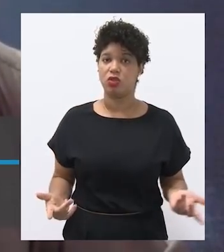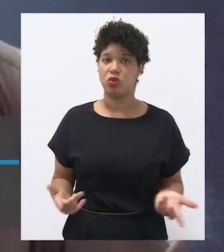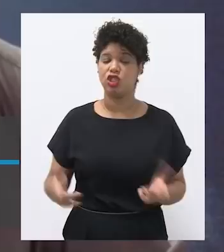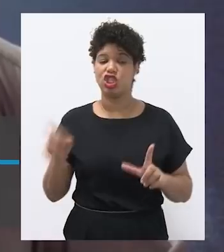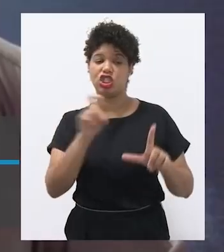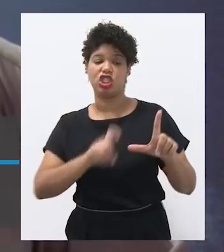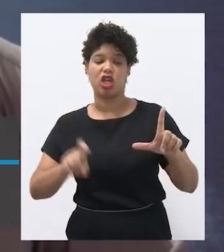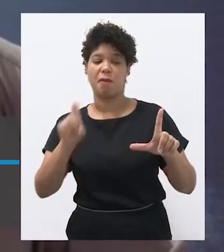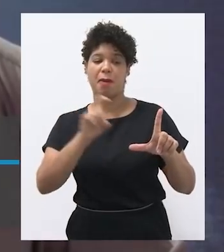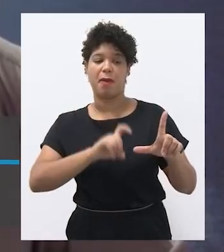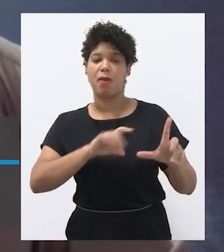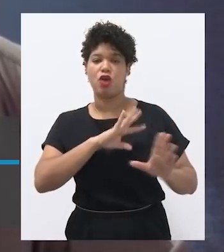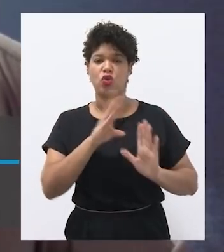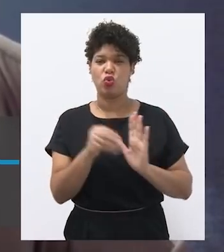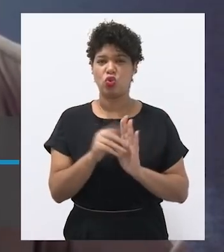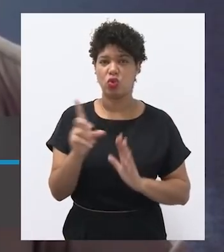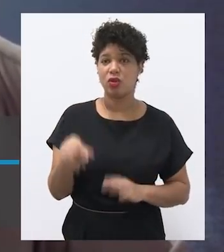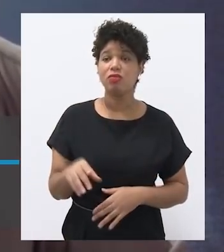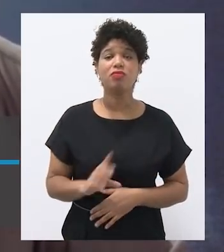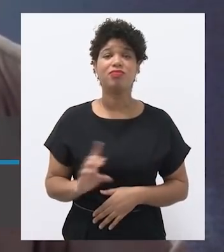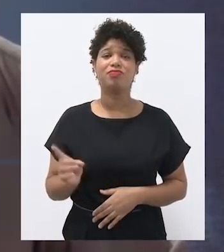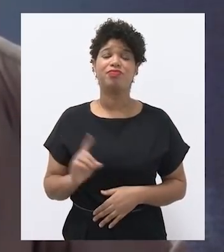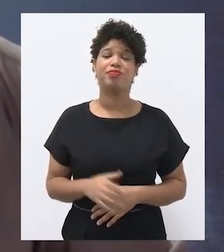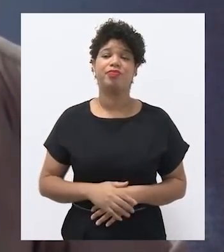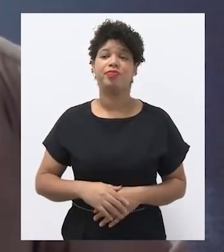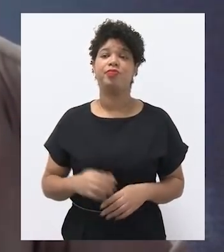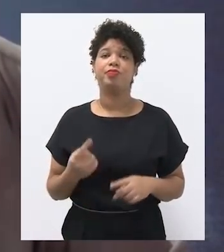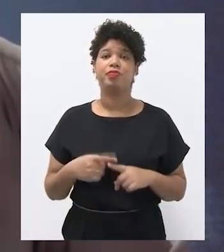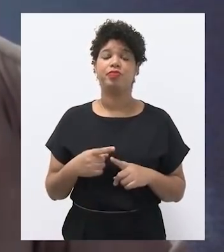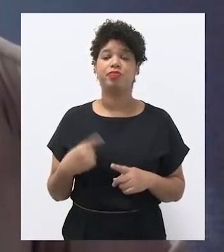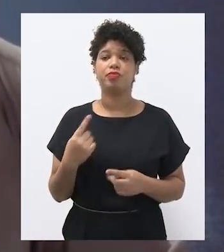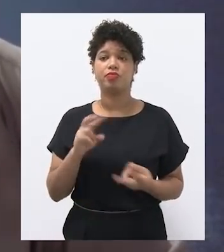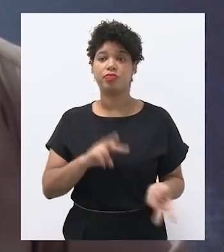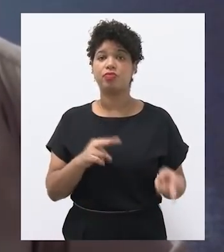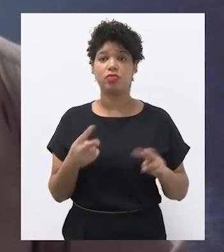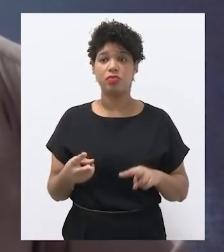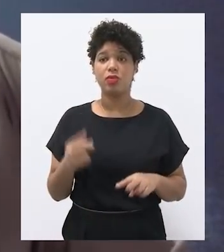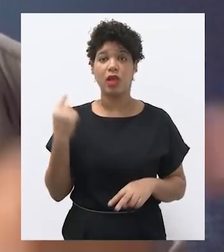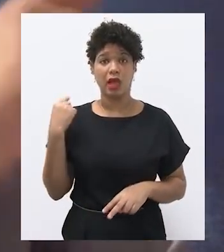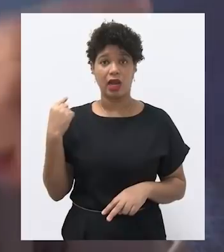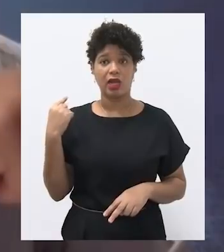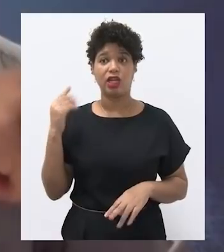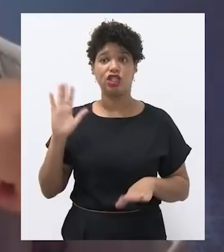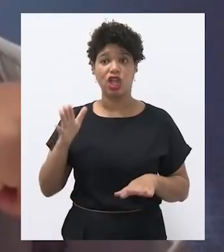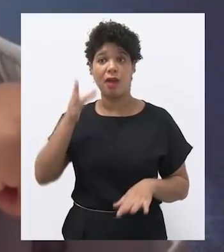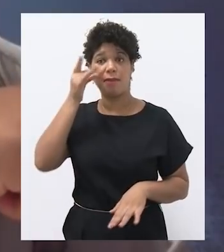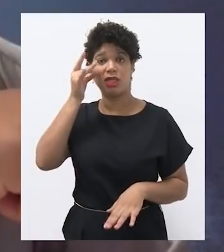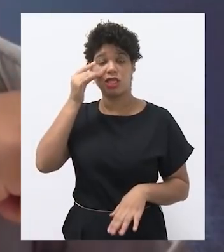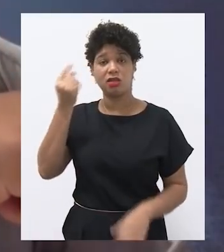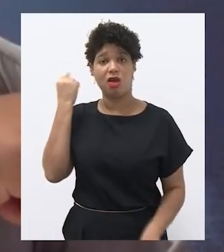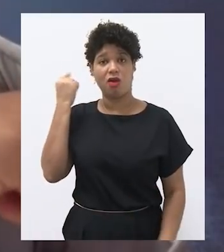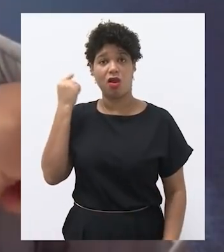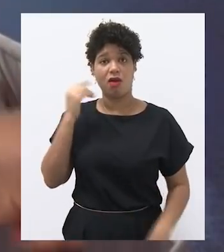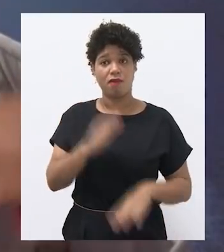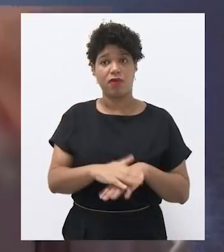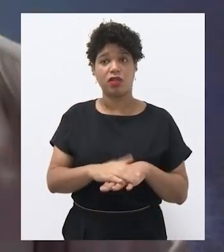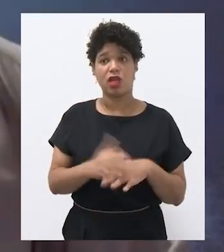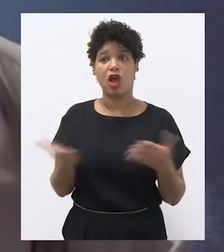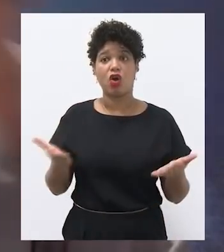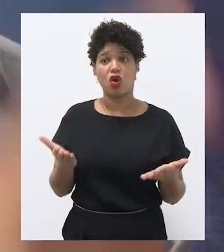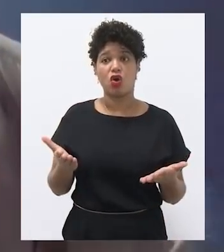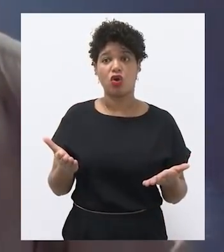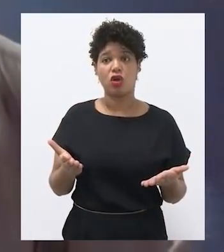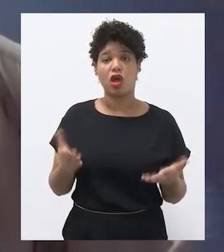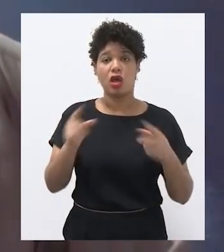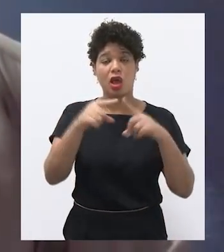digitalização do trabalho, porque a gente só converteu aquilo que o cara já fazia presencialmente no escritório, botou ele